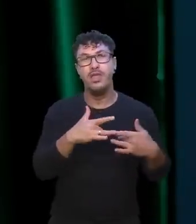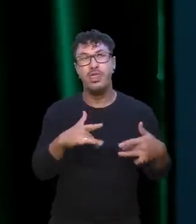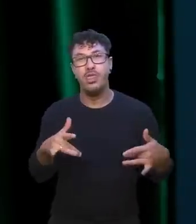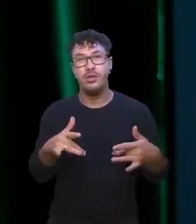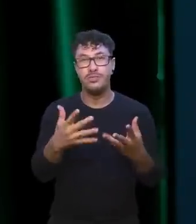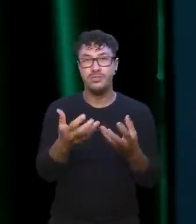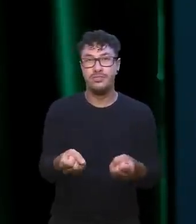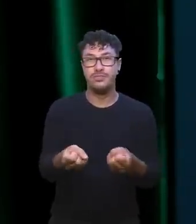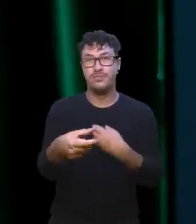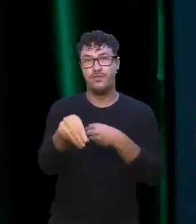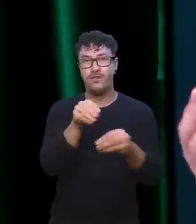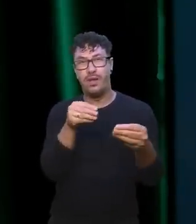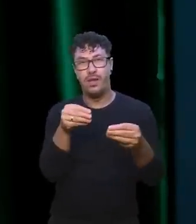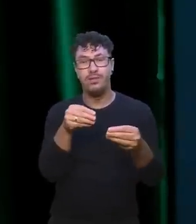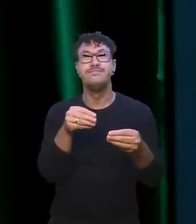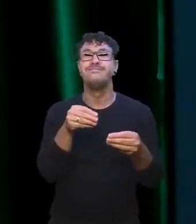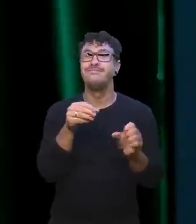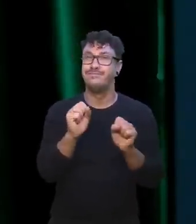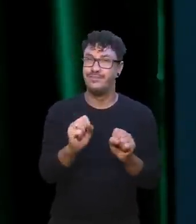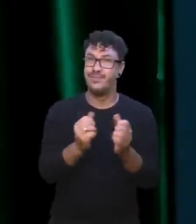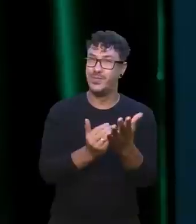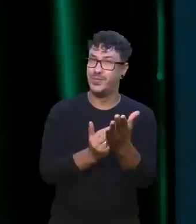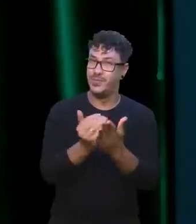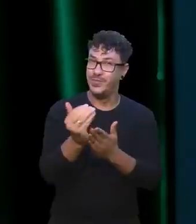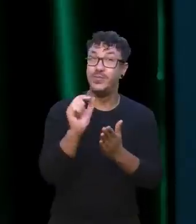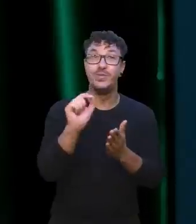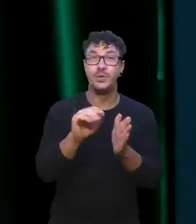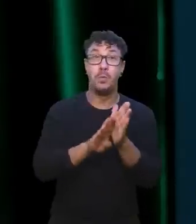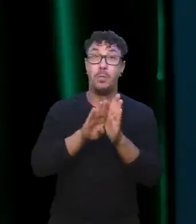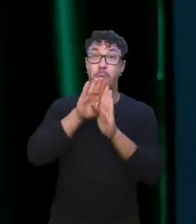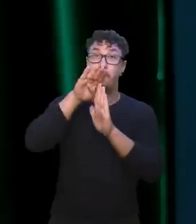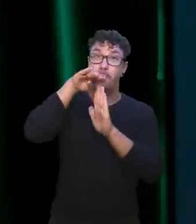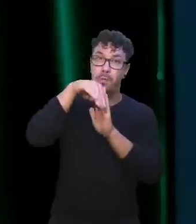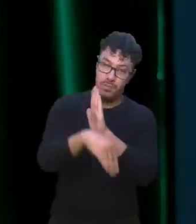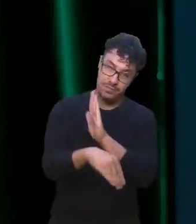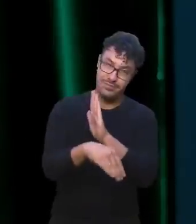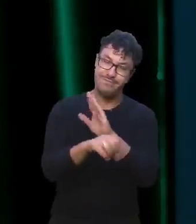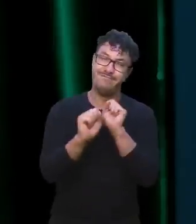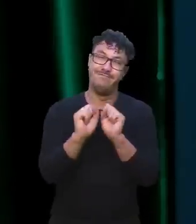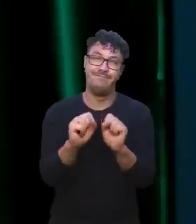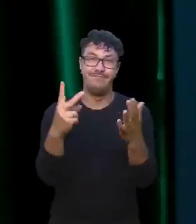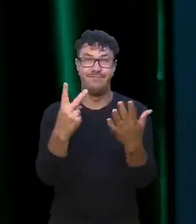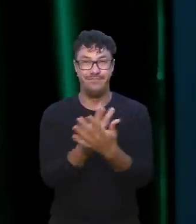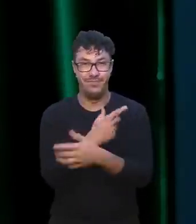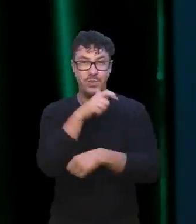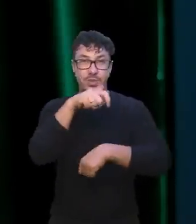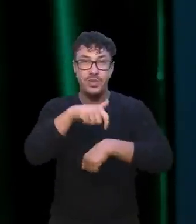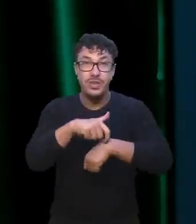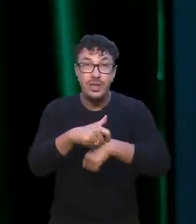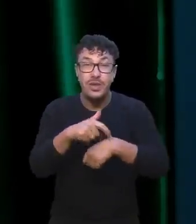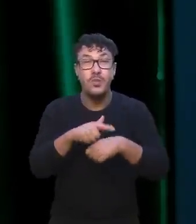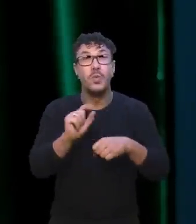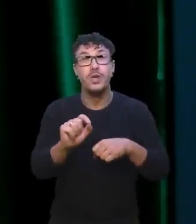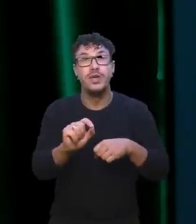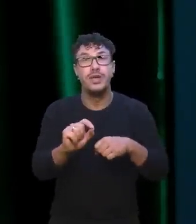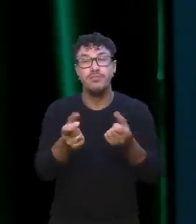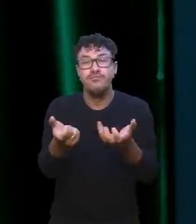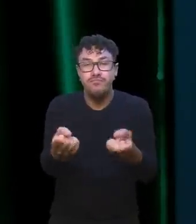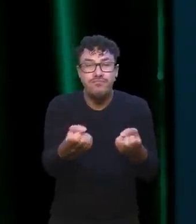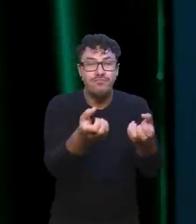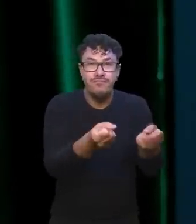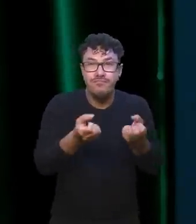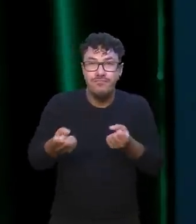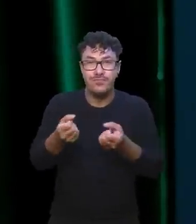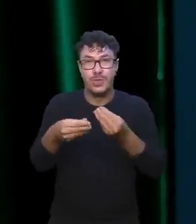fazemos, ali começa muitas vezes a nossa desdita moral. São épocas de muitas concessões morais,